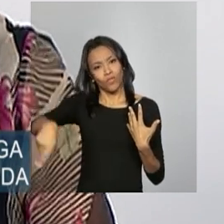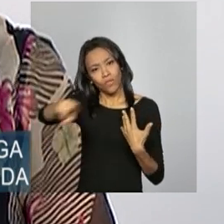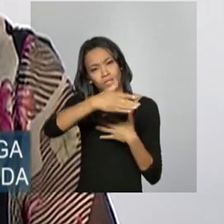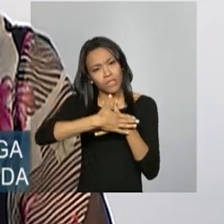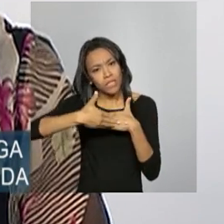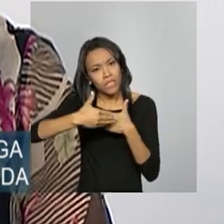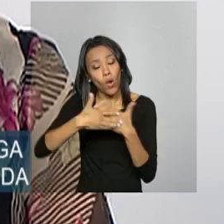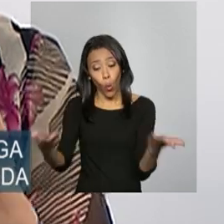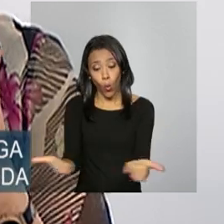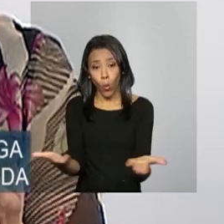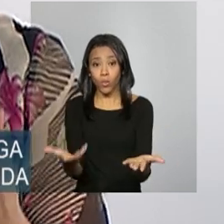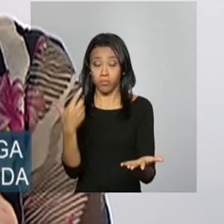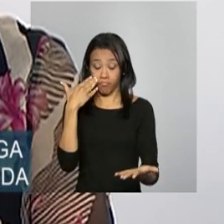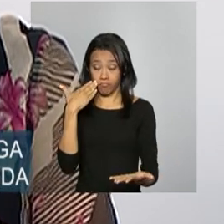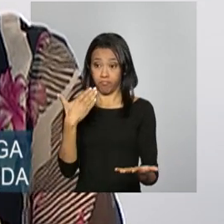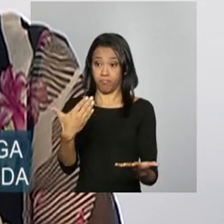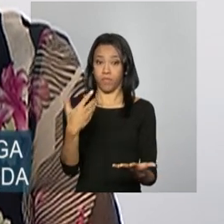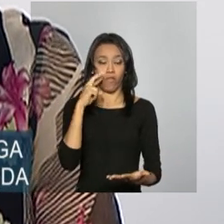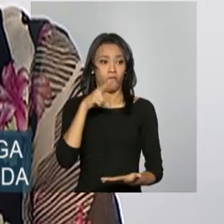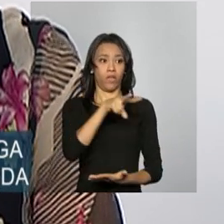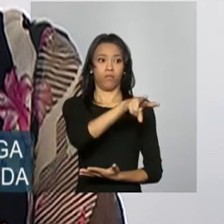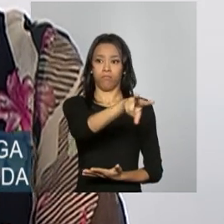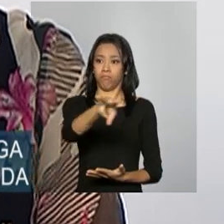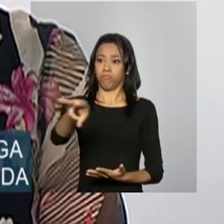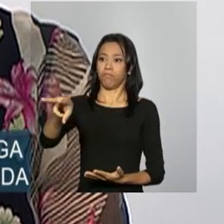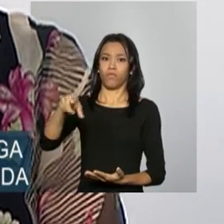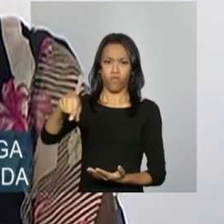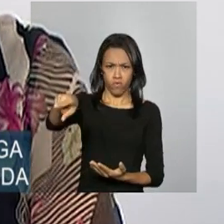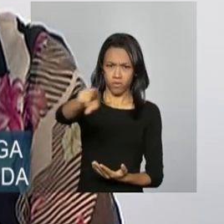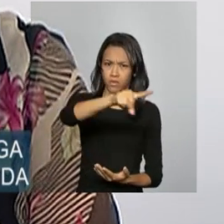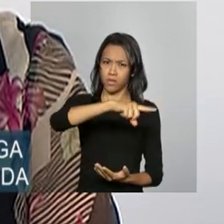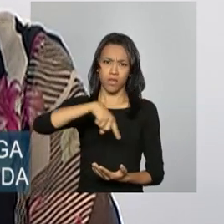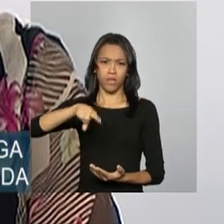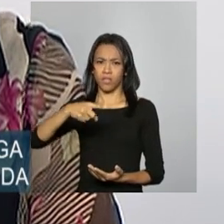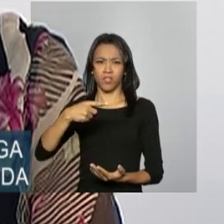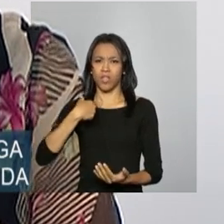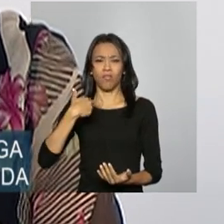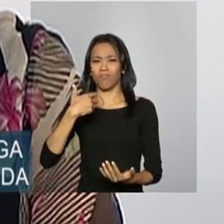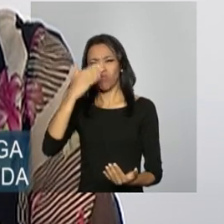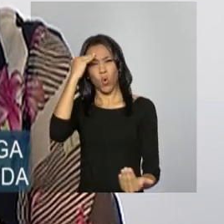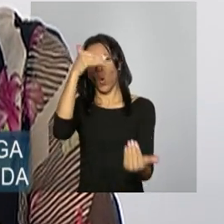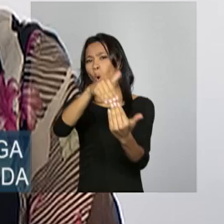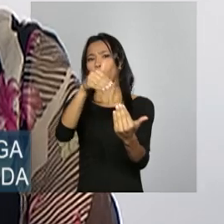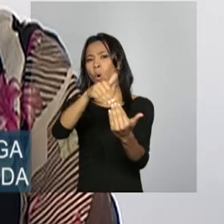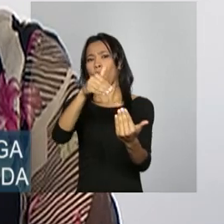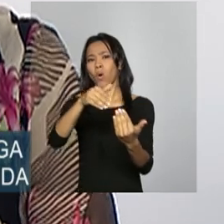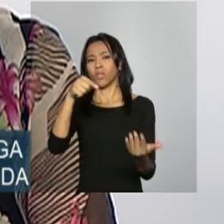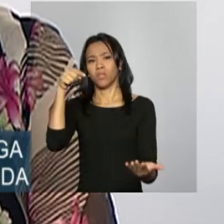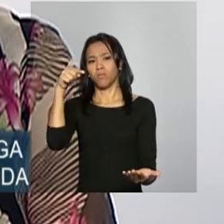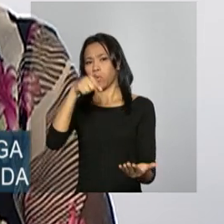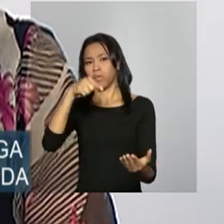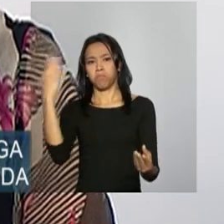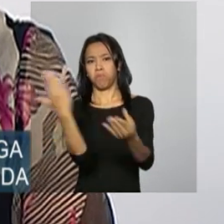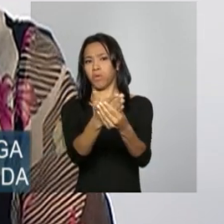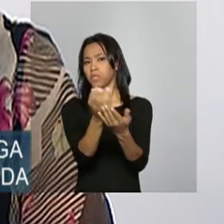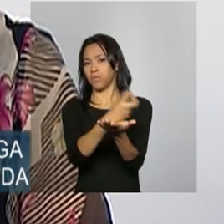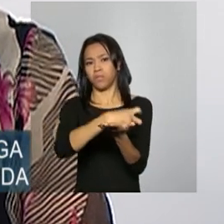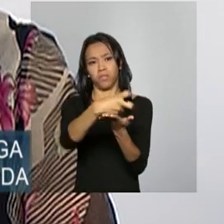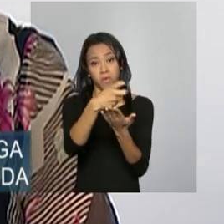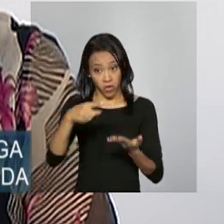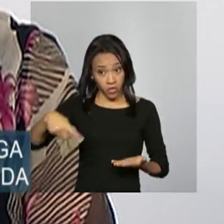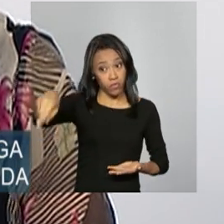vocês aqui hoje, mostrando que vocês não se conformam com esse processo, que vocês